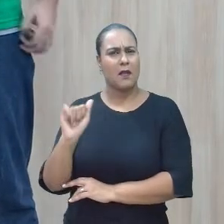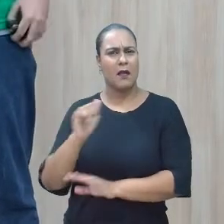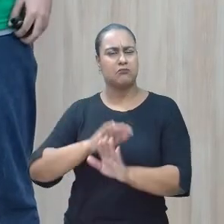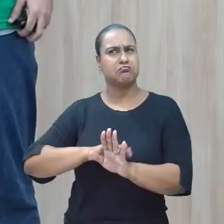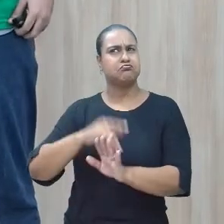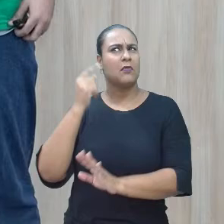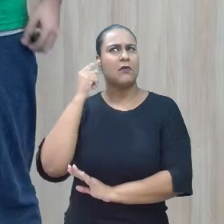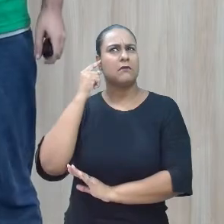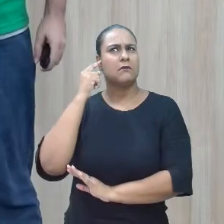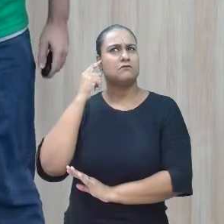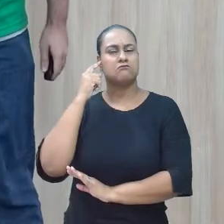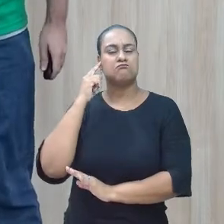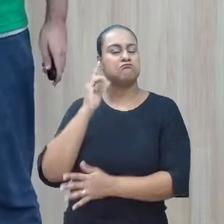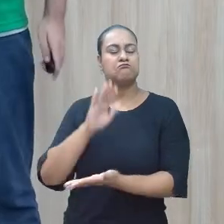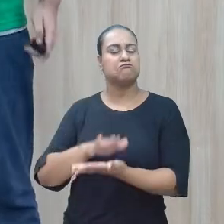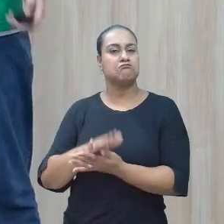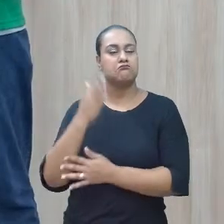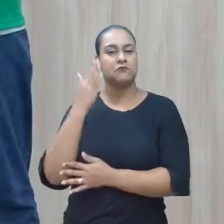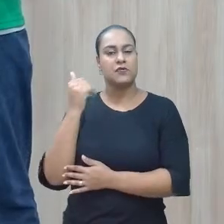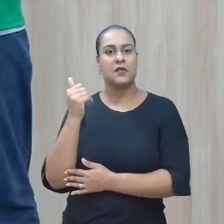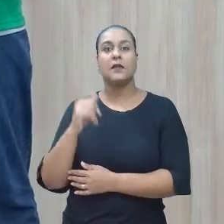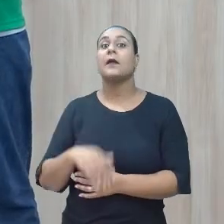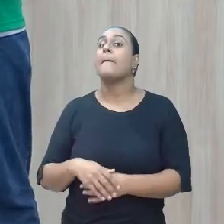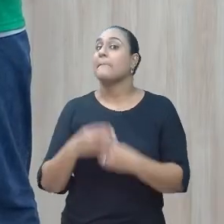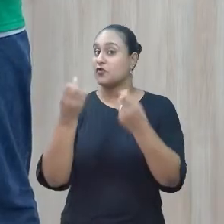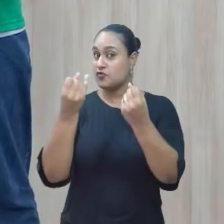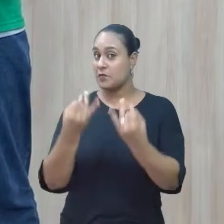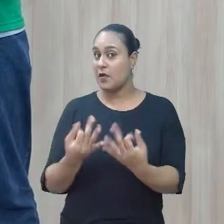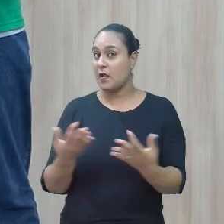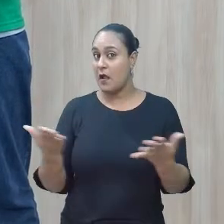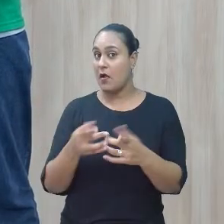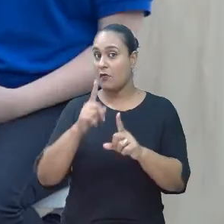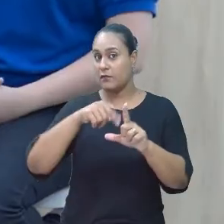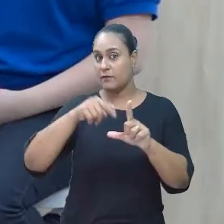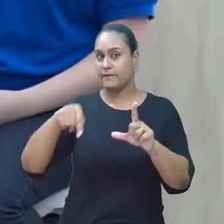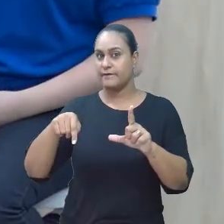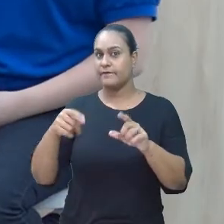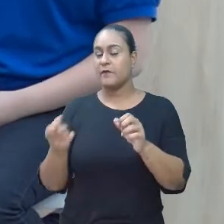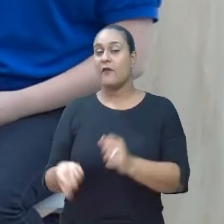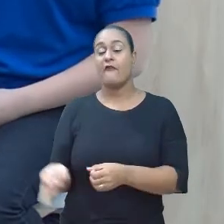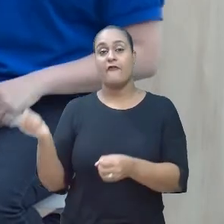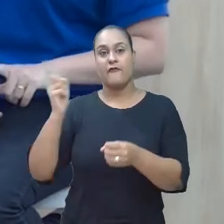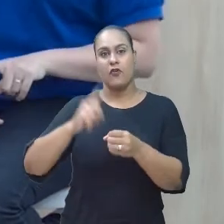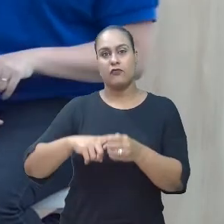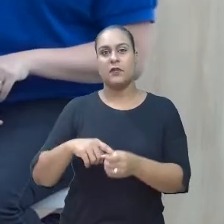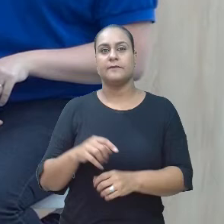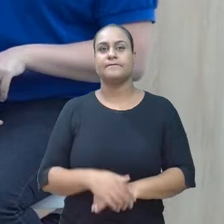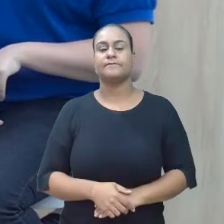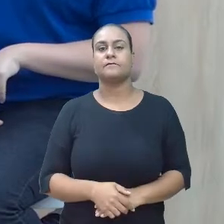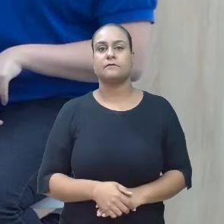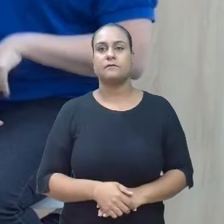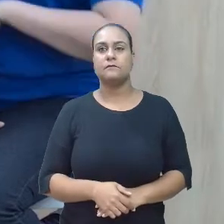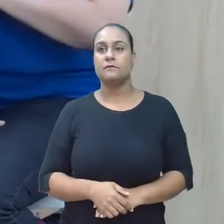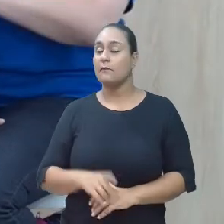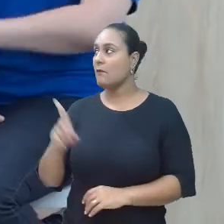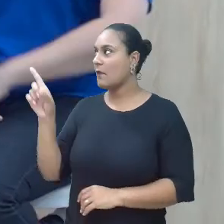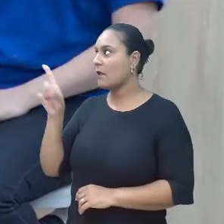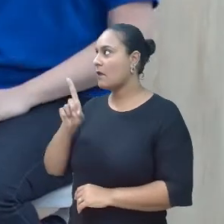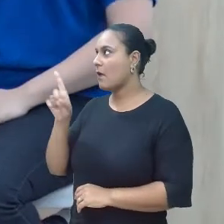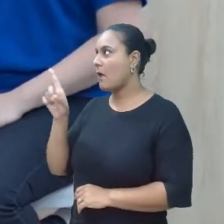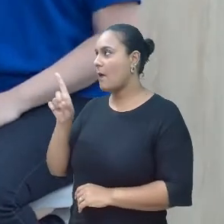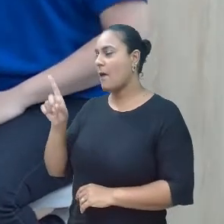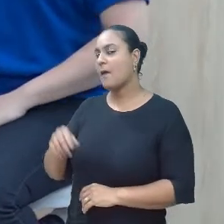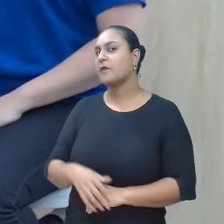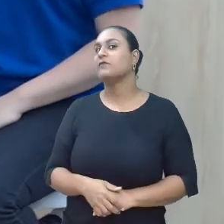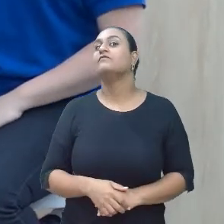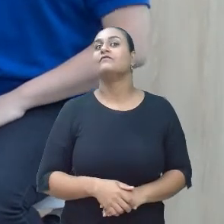tá maravilhoso, né? Podemos agora explicar aquele gráfico, né, professora? Vamos lá? Que eu voltasse aí antes. Vamos lá, vamos lá. Esse aí. Esse? Esse daí.